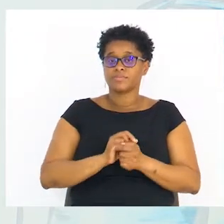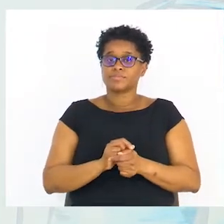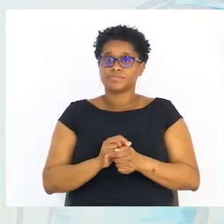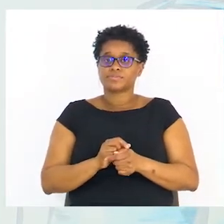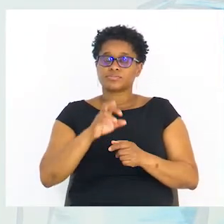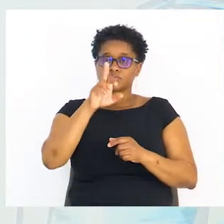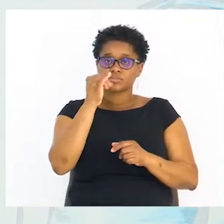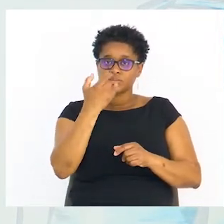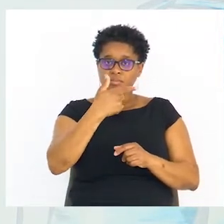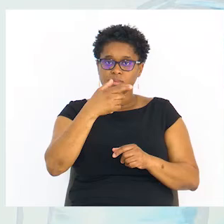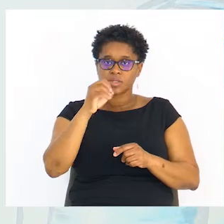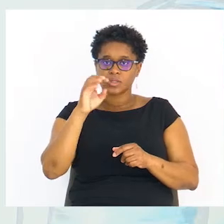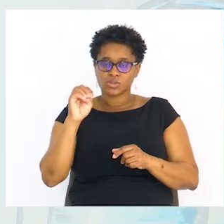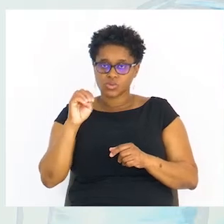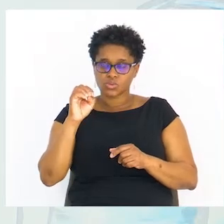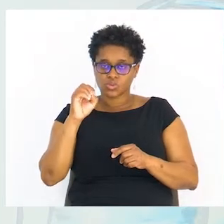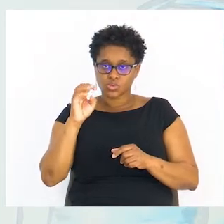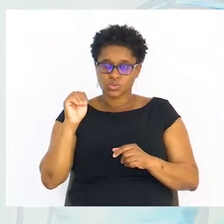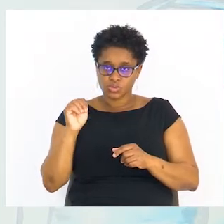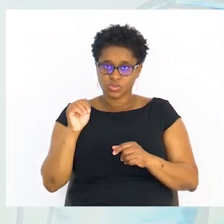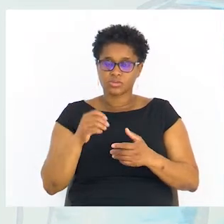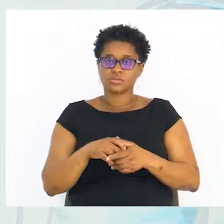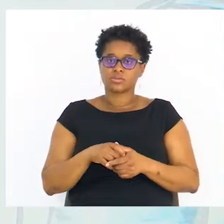os ritos